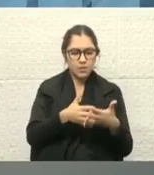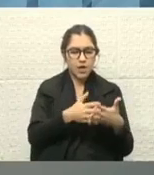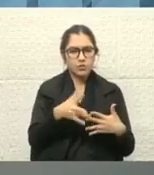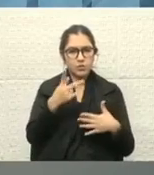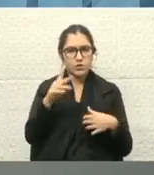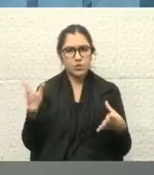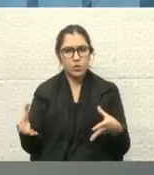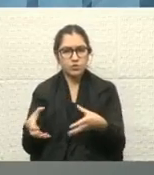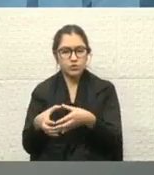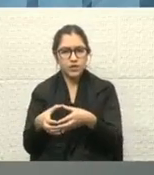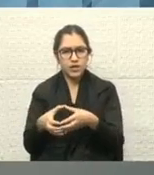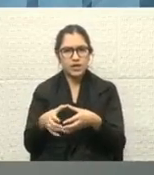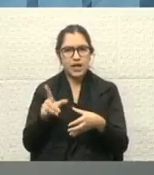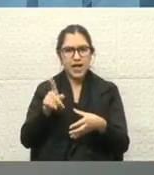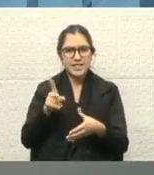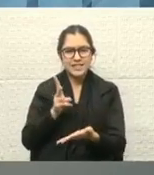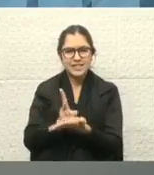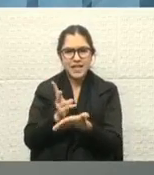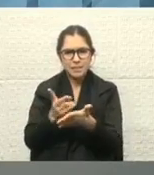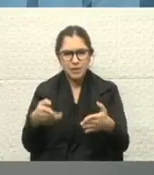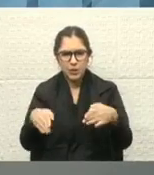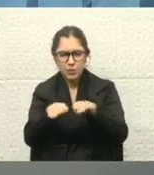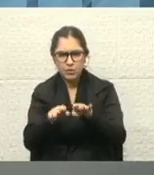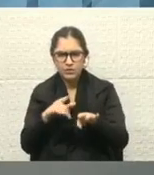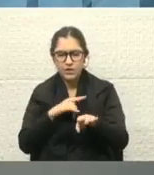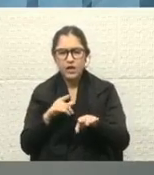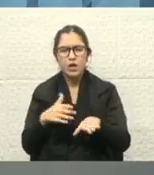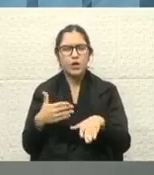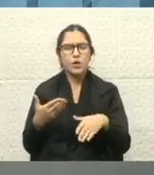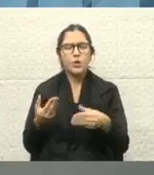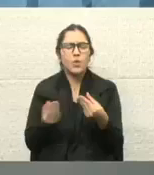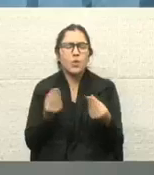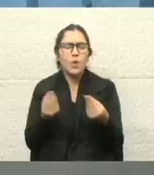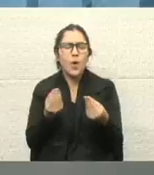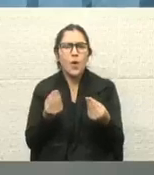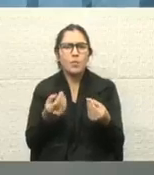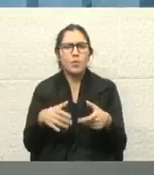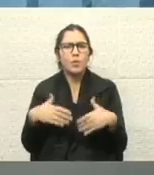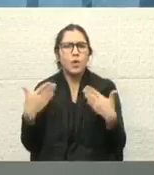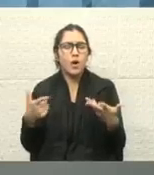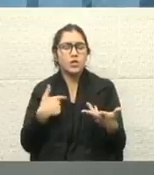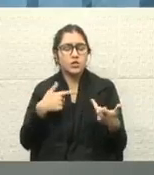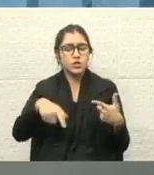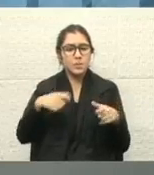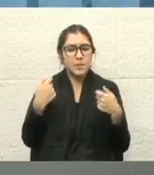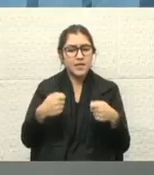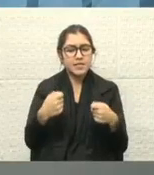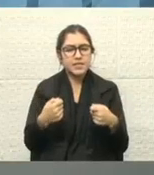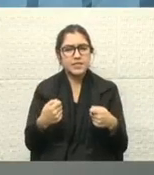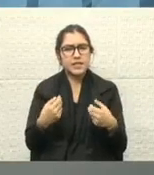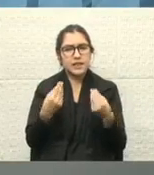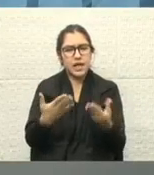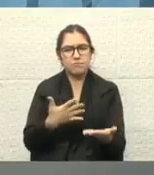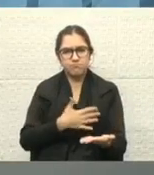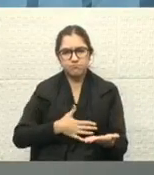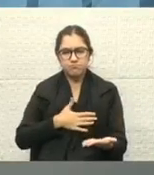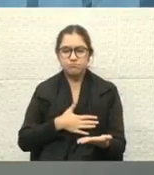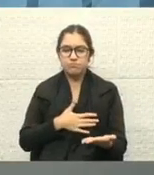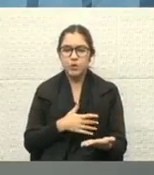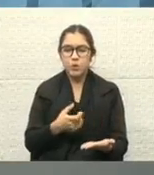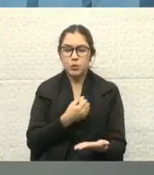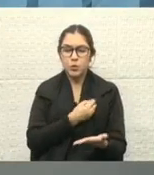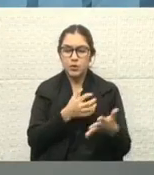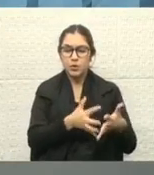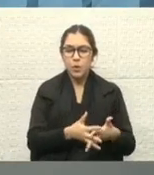seu conjugado serão sempre iguais? Que condições ou que condição precisa ser satisfeita para que o